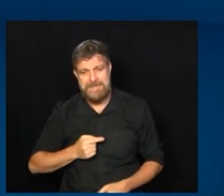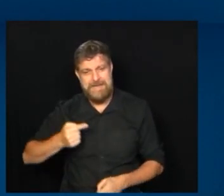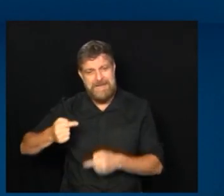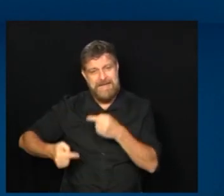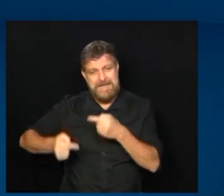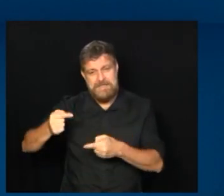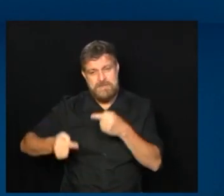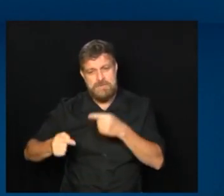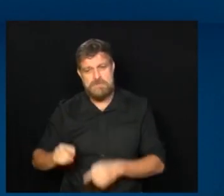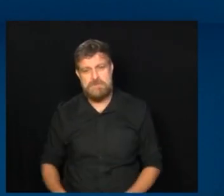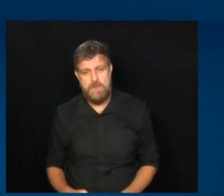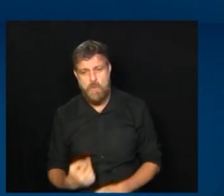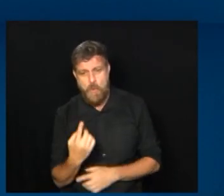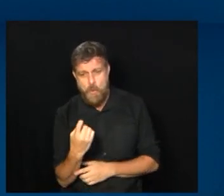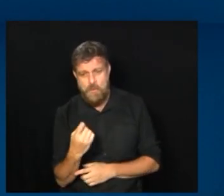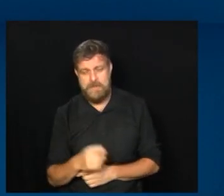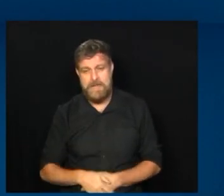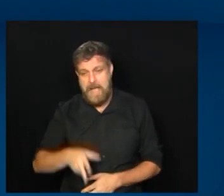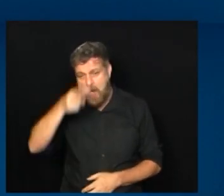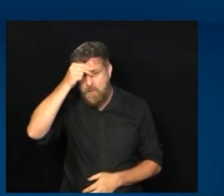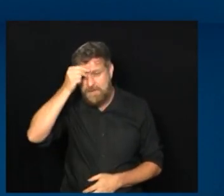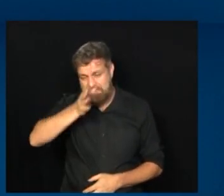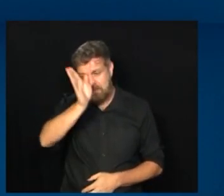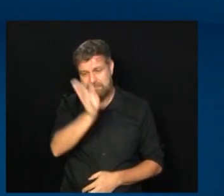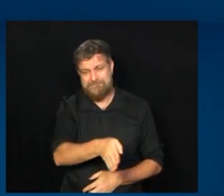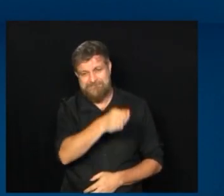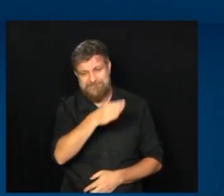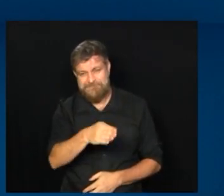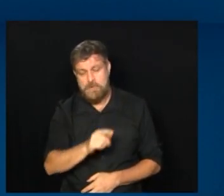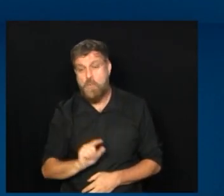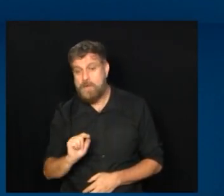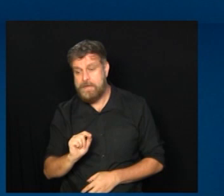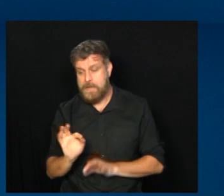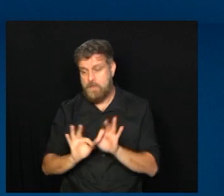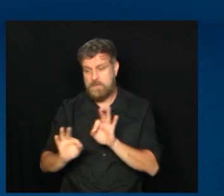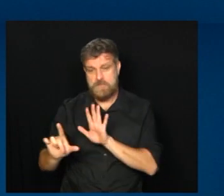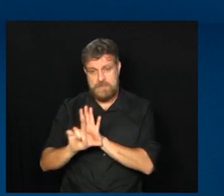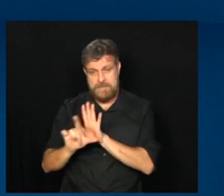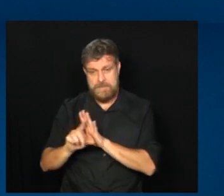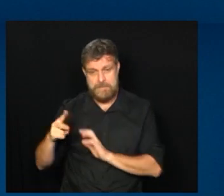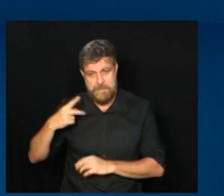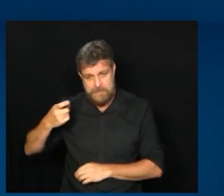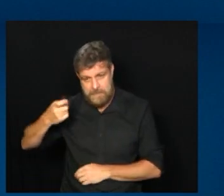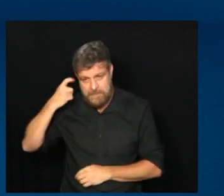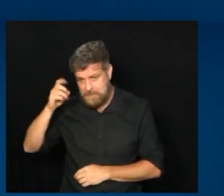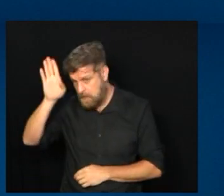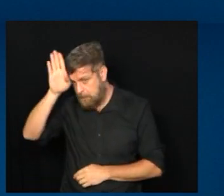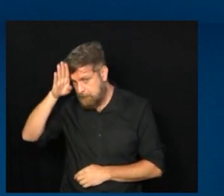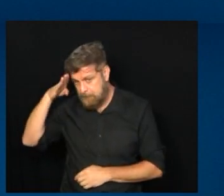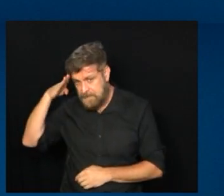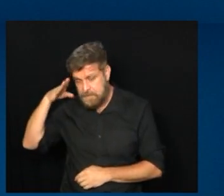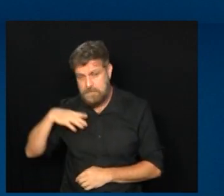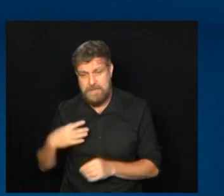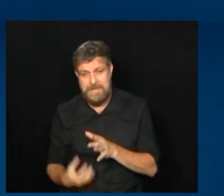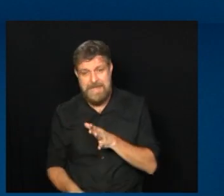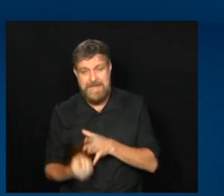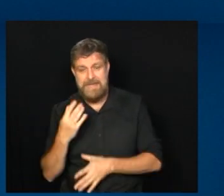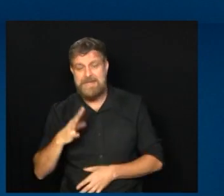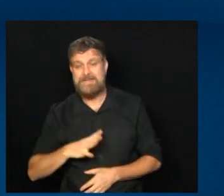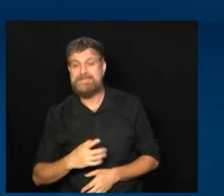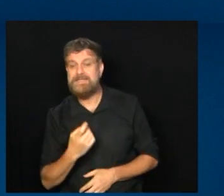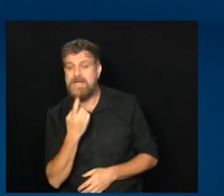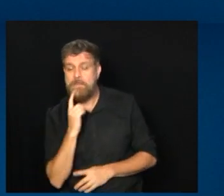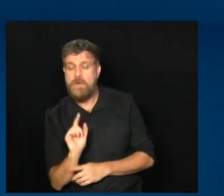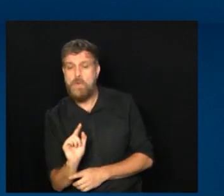discussão em turno único do veto parcial ao projeto de lei de autoria do ex-vereador Pedro Tourinho, que institui no município